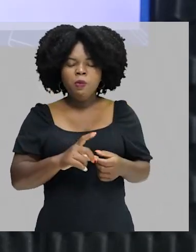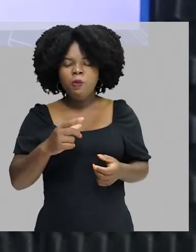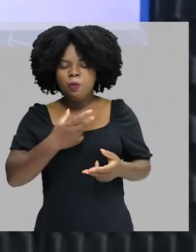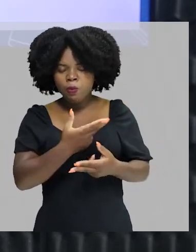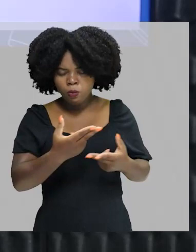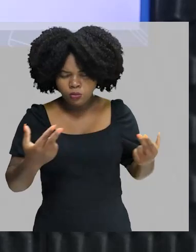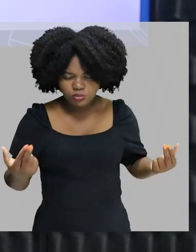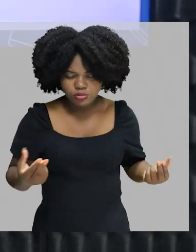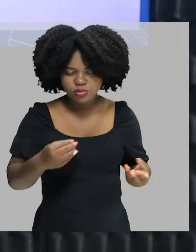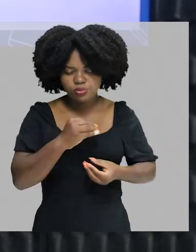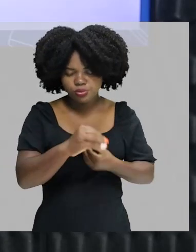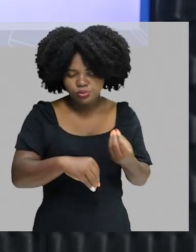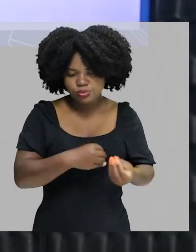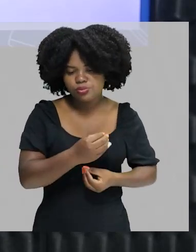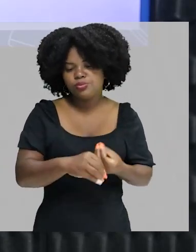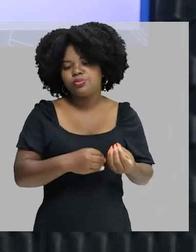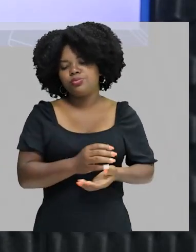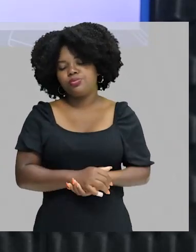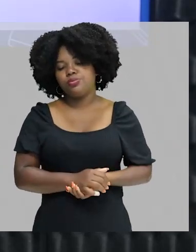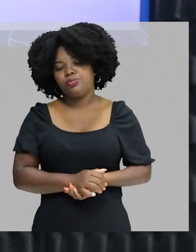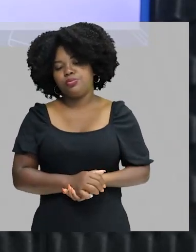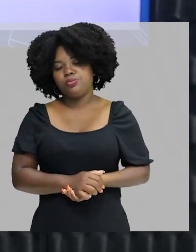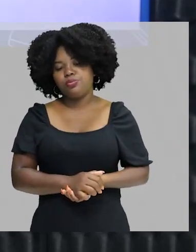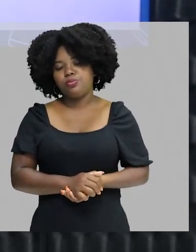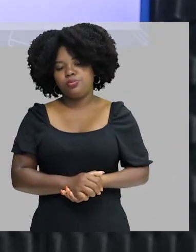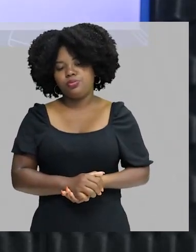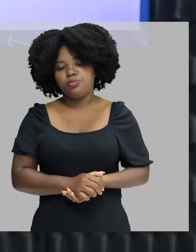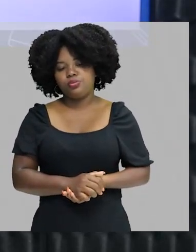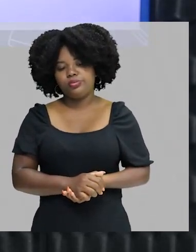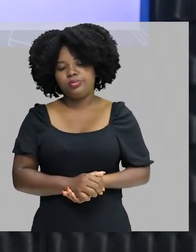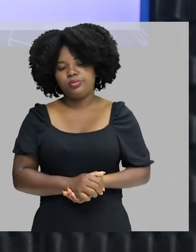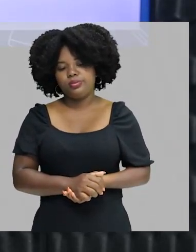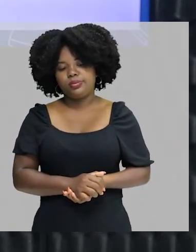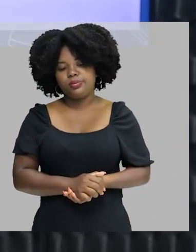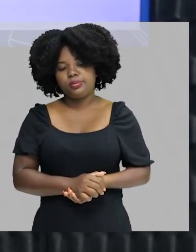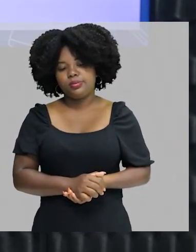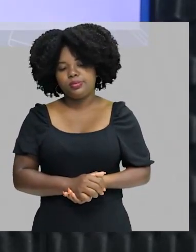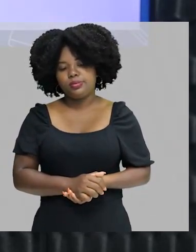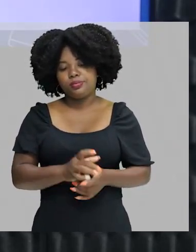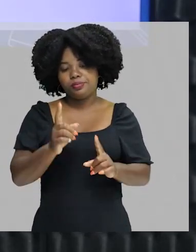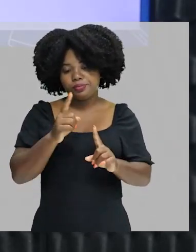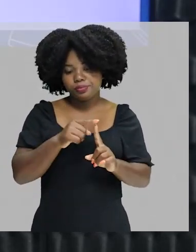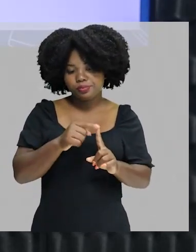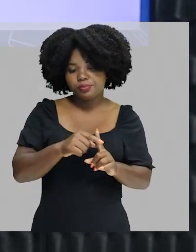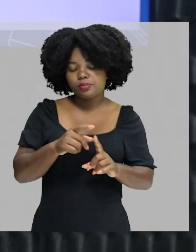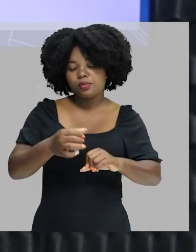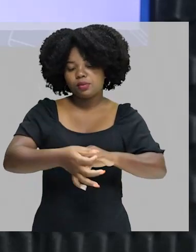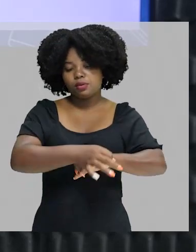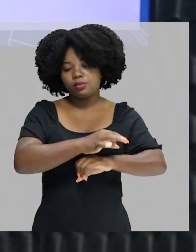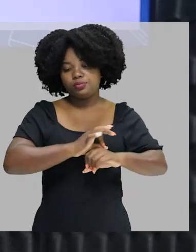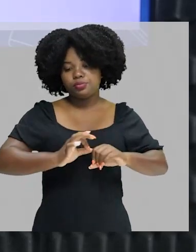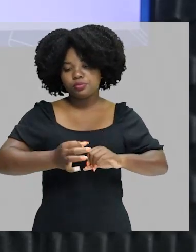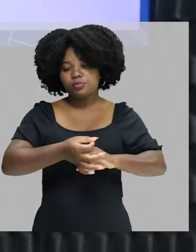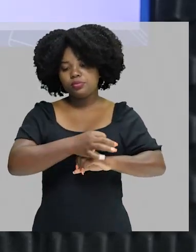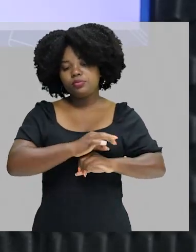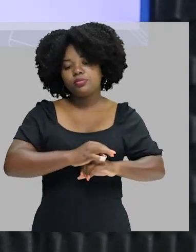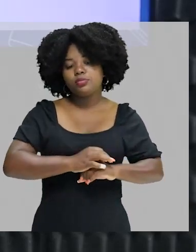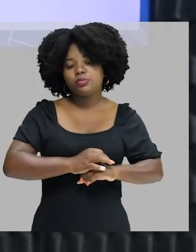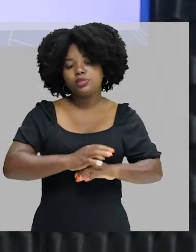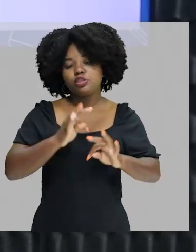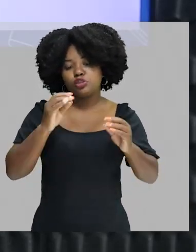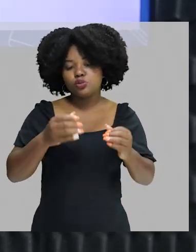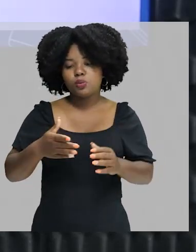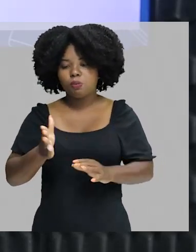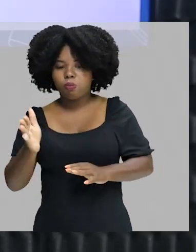diversas ramificações. Então, vou ter polímeros, moléculas, indo em